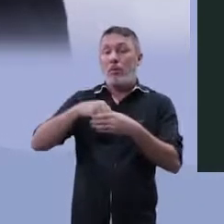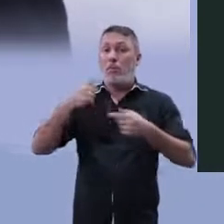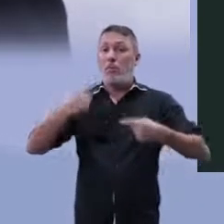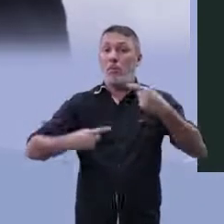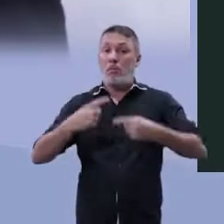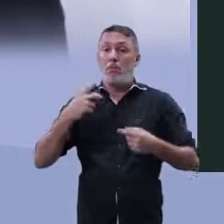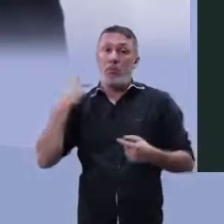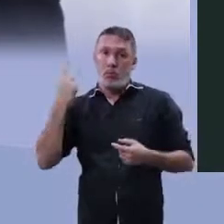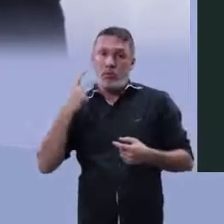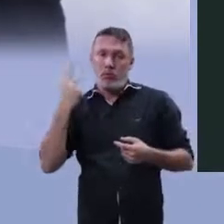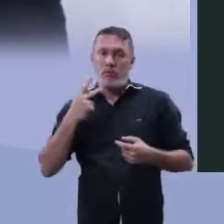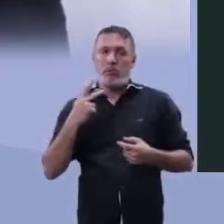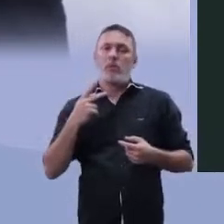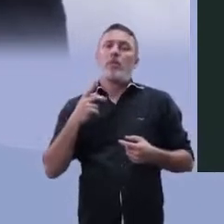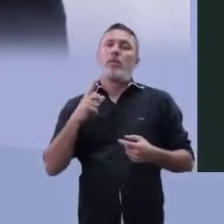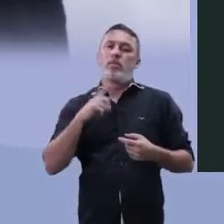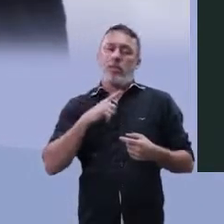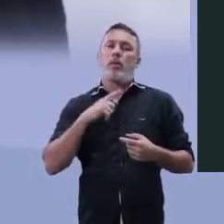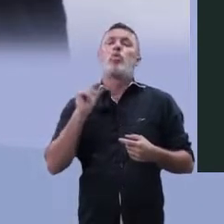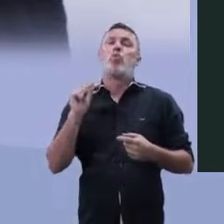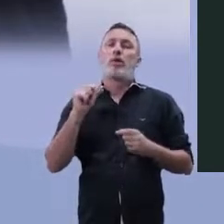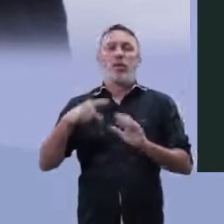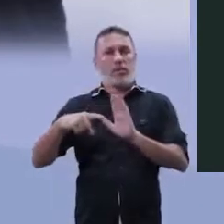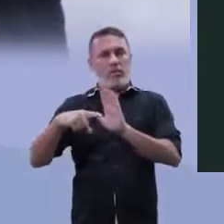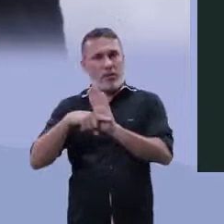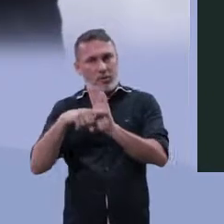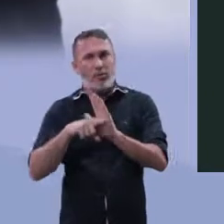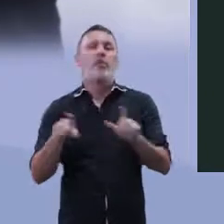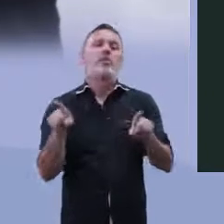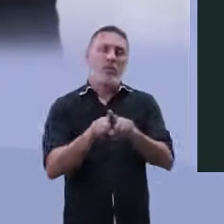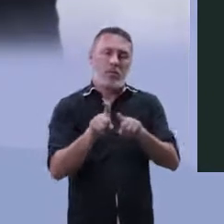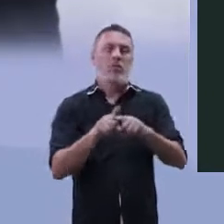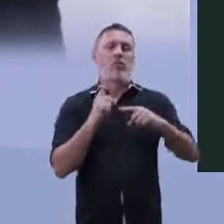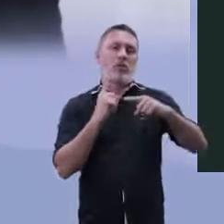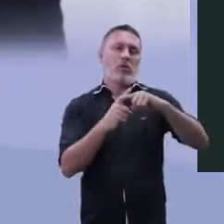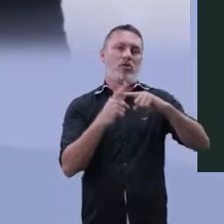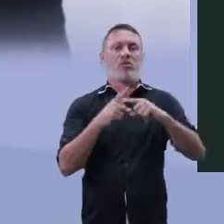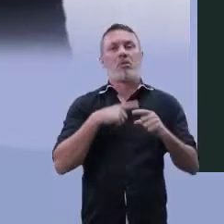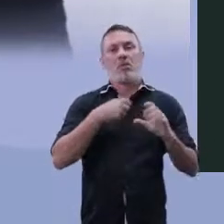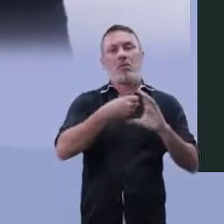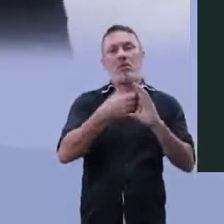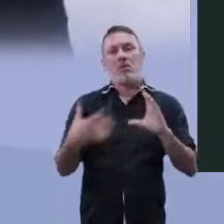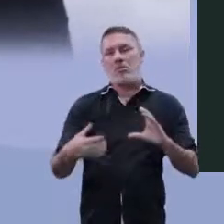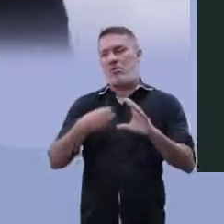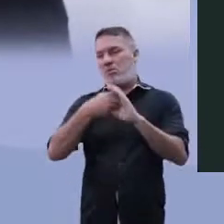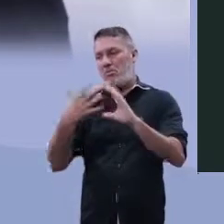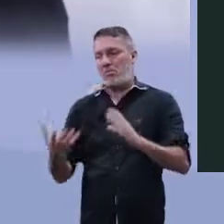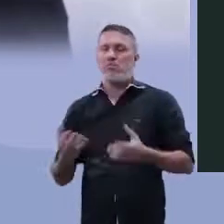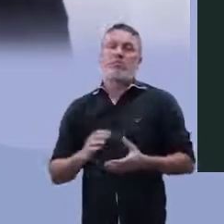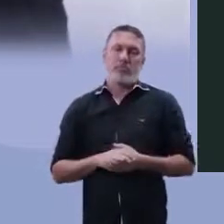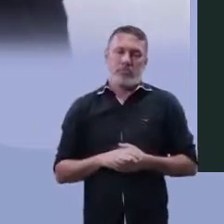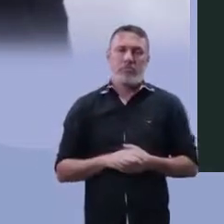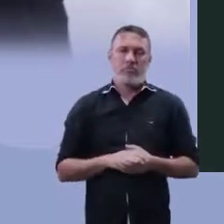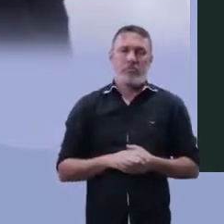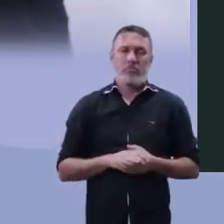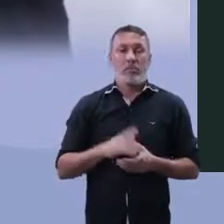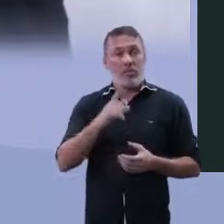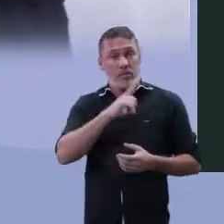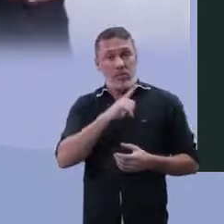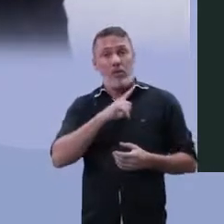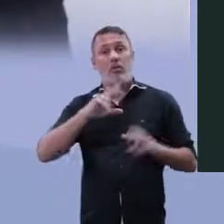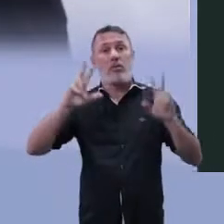da política nas redes sociais também ela pode ter uma característica positiva como também negativa, certo? Aí tem uma outra passagem, a questão